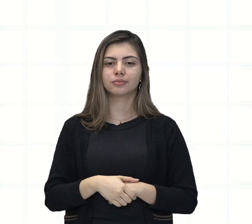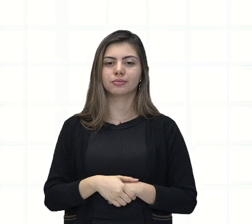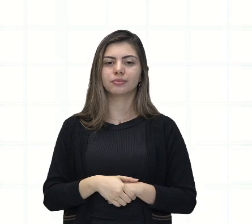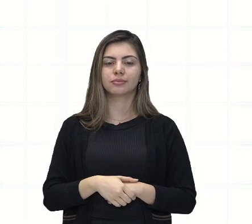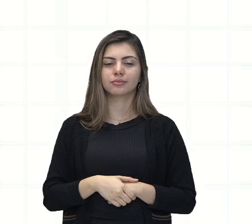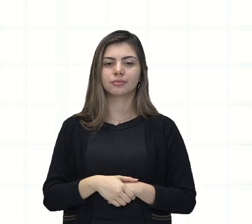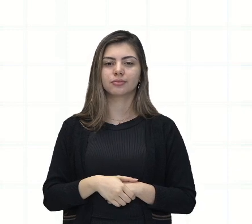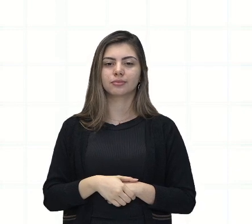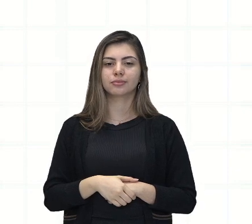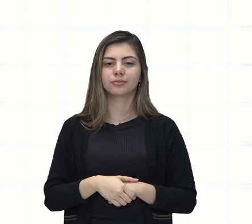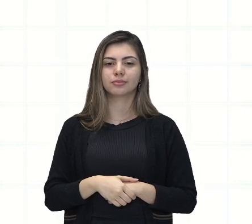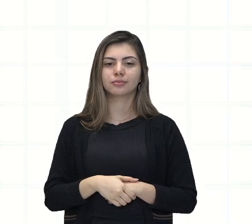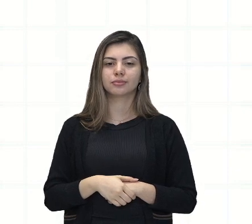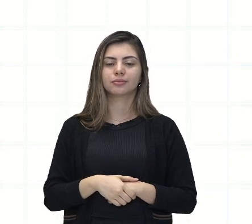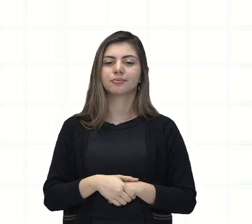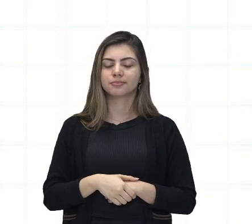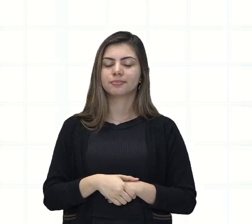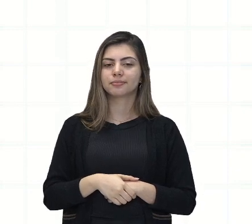substantivo.